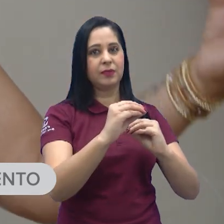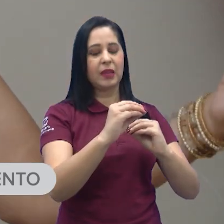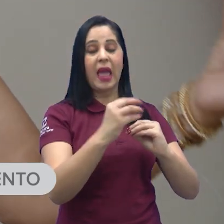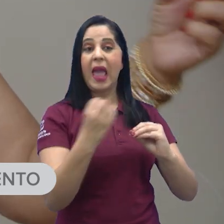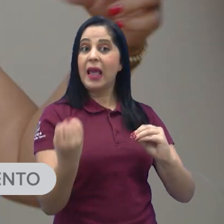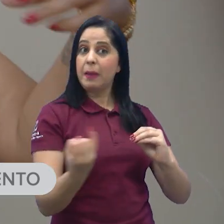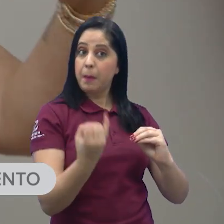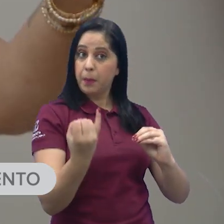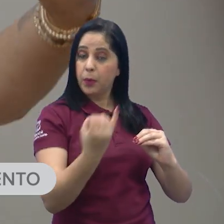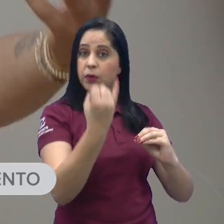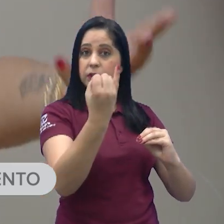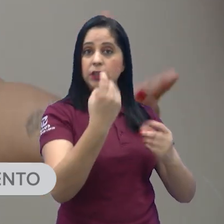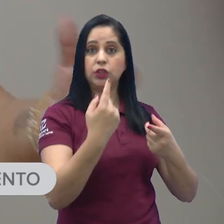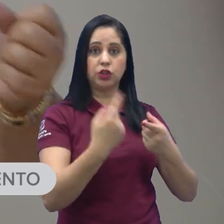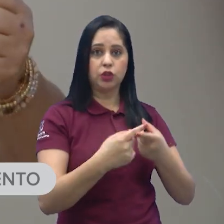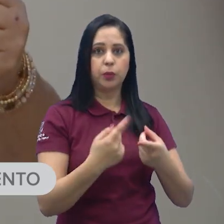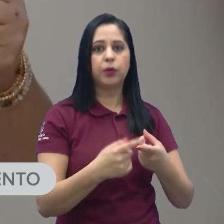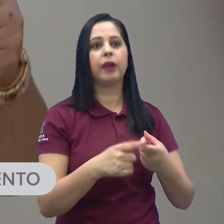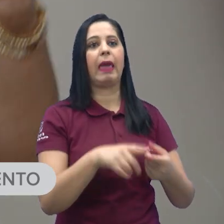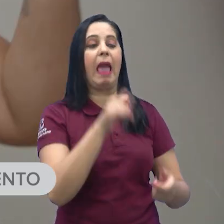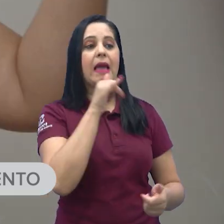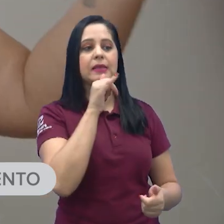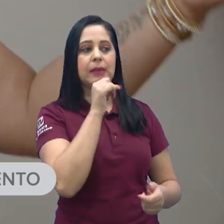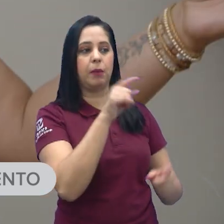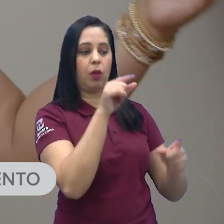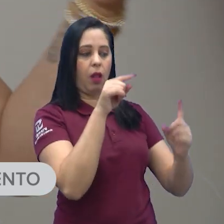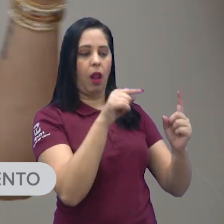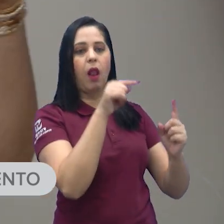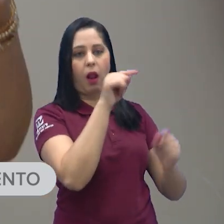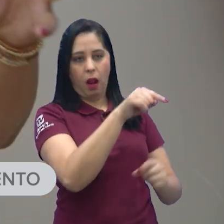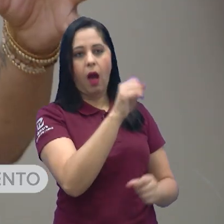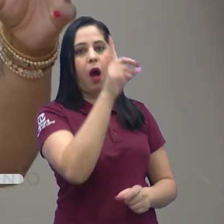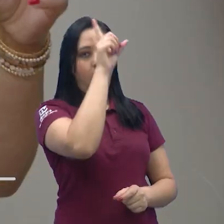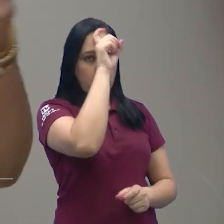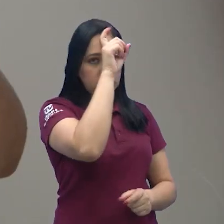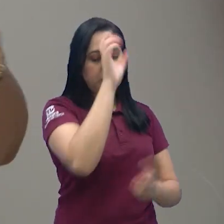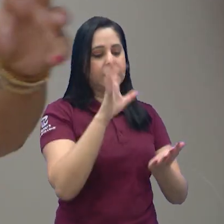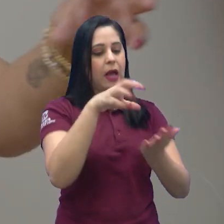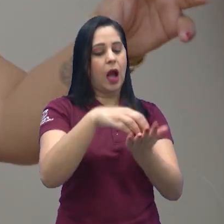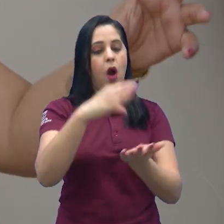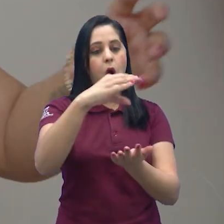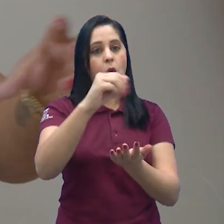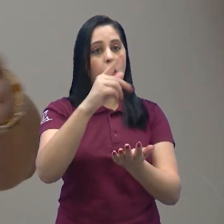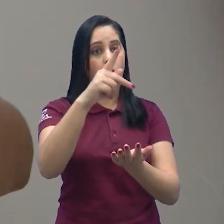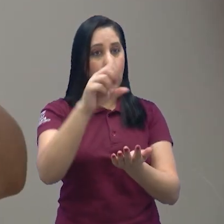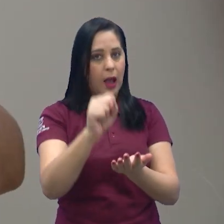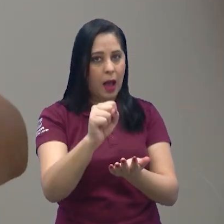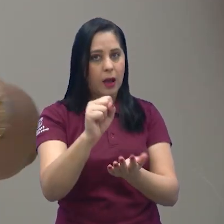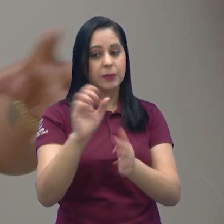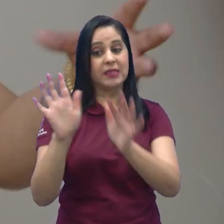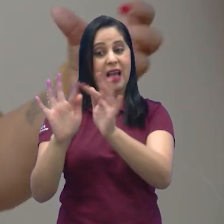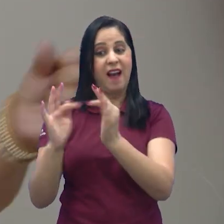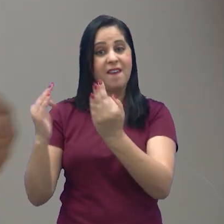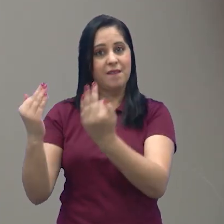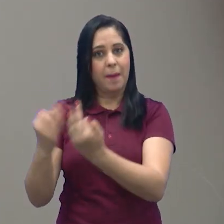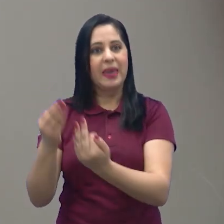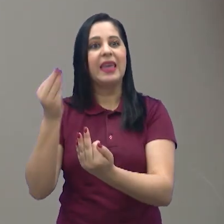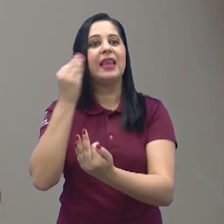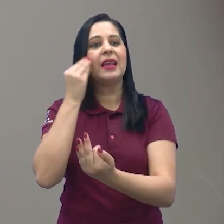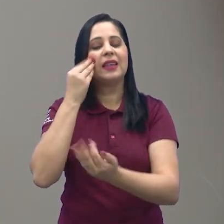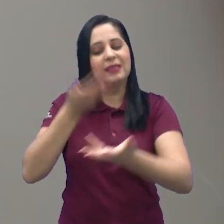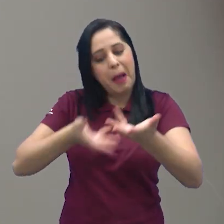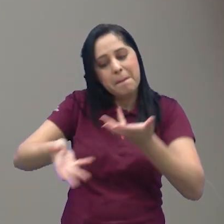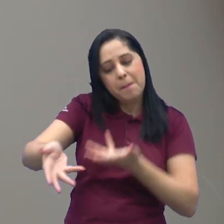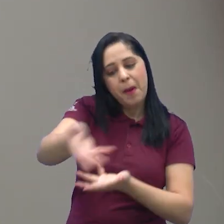além desses espaços, como o hospital psiquiátrico, como o CAPS, a gente pode também ali, a família, tentar fazer essa roda de conversa para